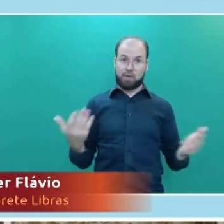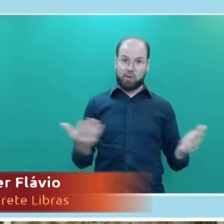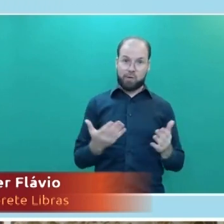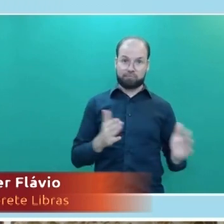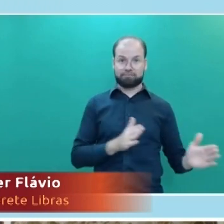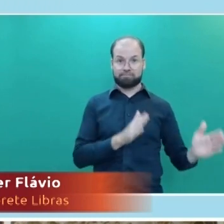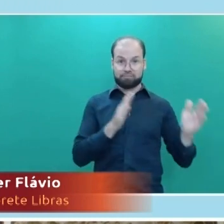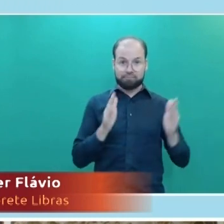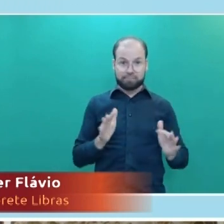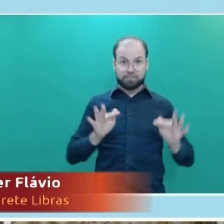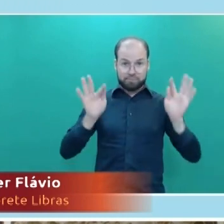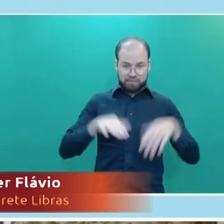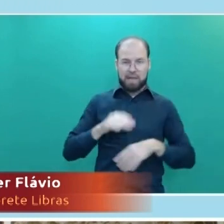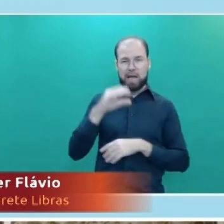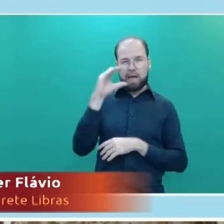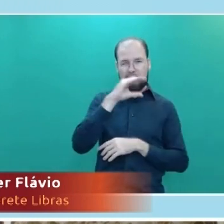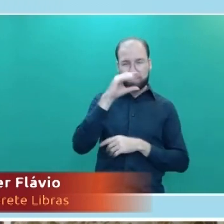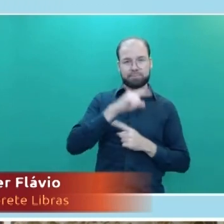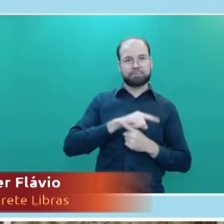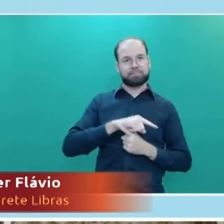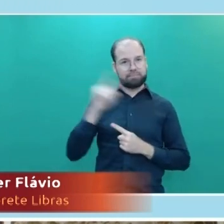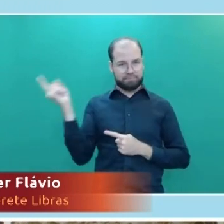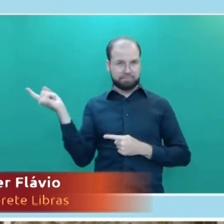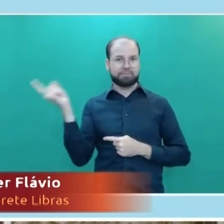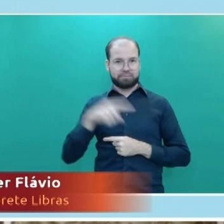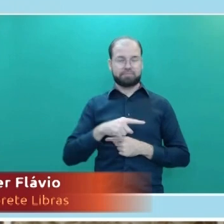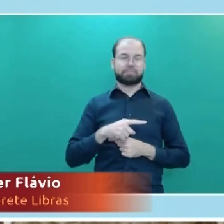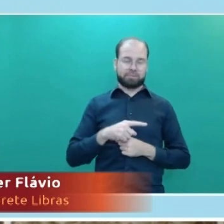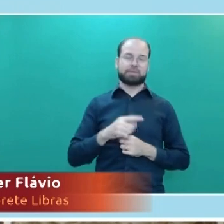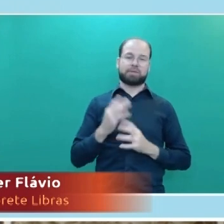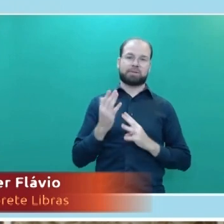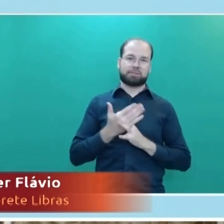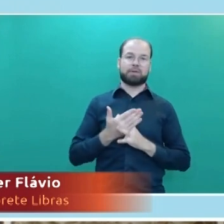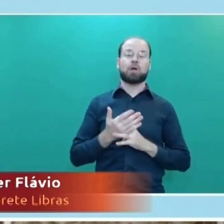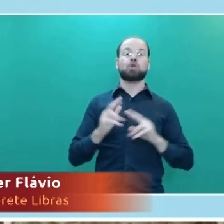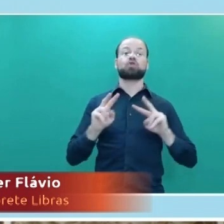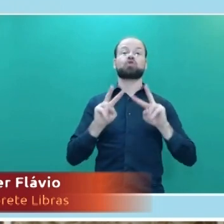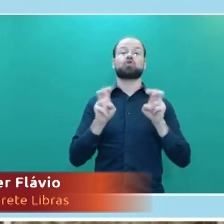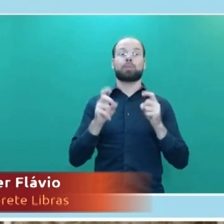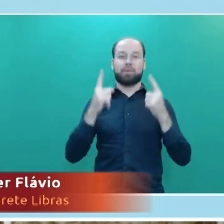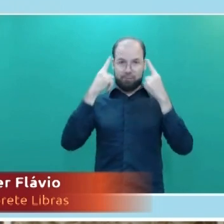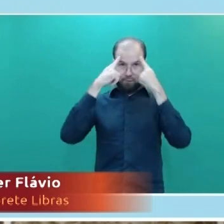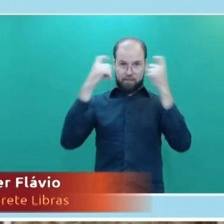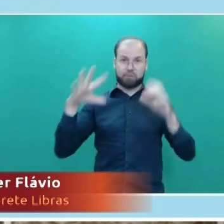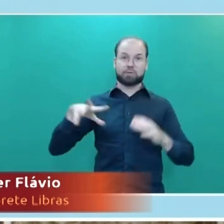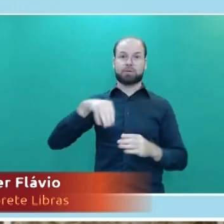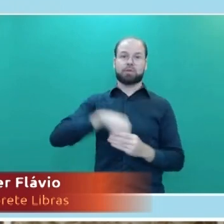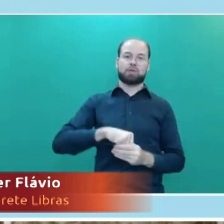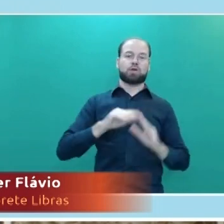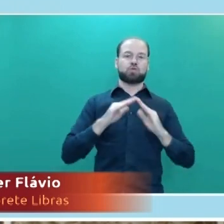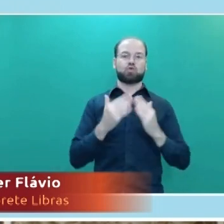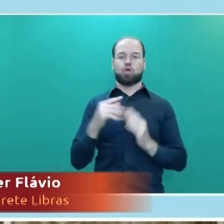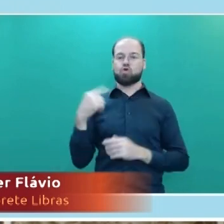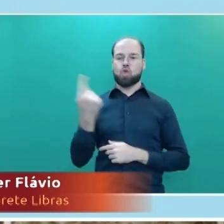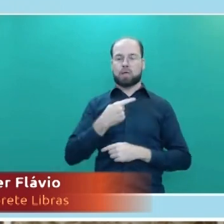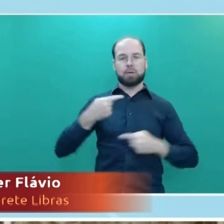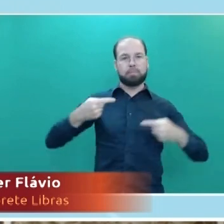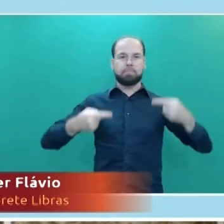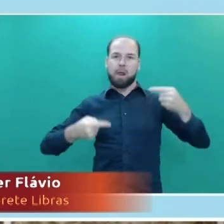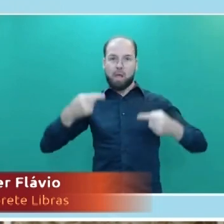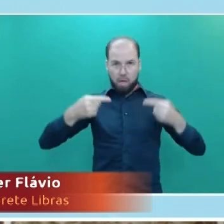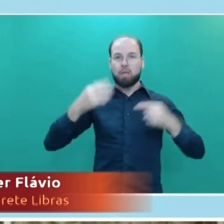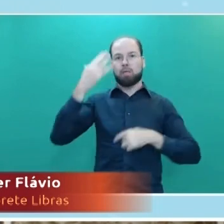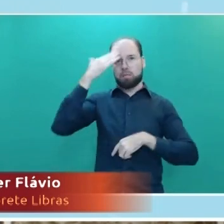gente volta rapidinho com a nossa discussão a respeito da violência nas escolas. A gente está tentando entender um pouco mais sobre esse triste fenômeno,